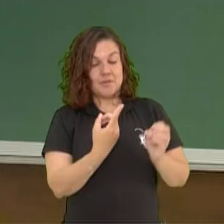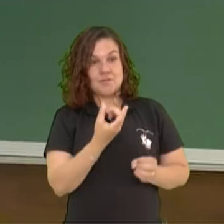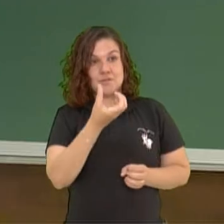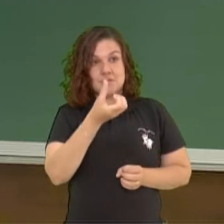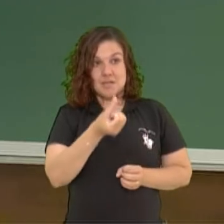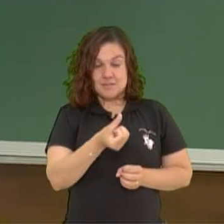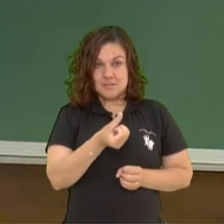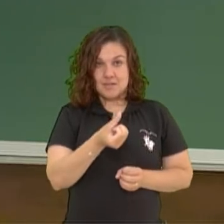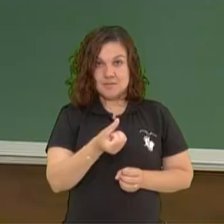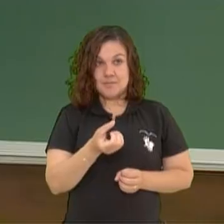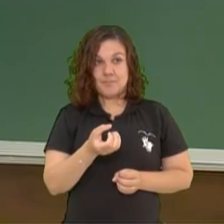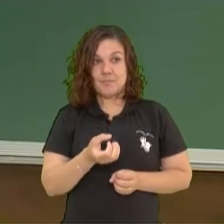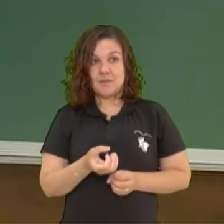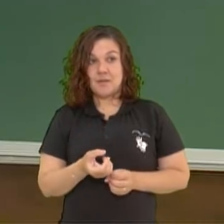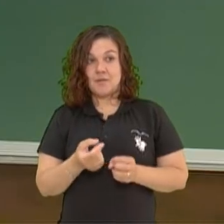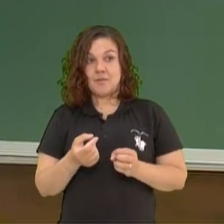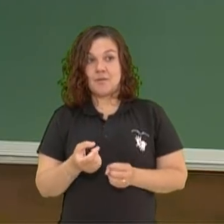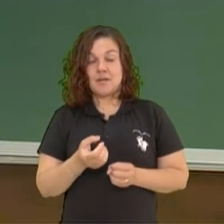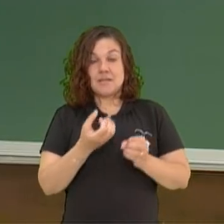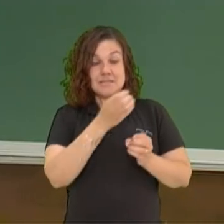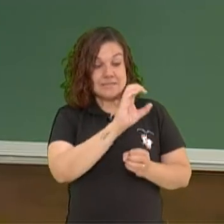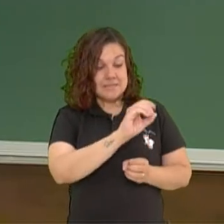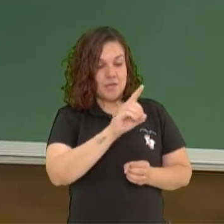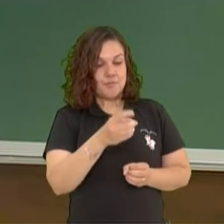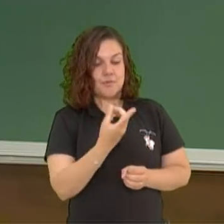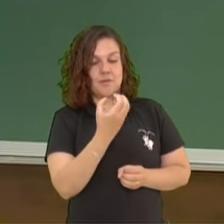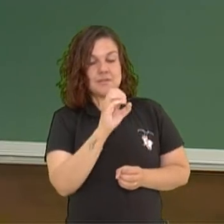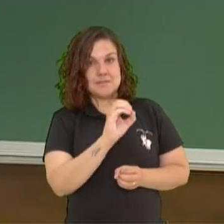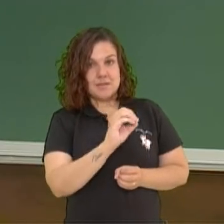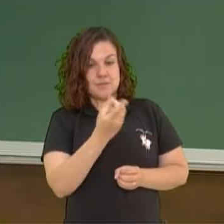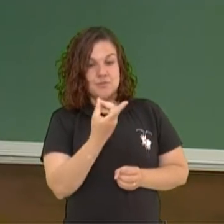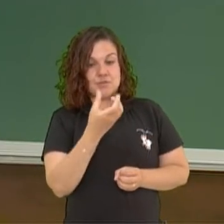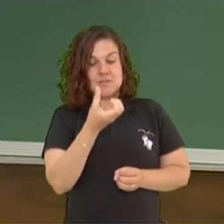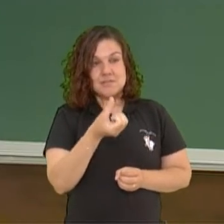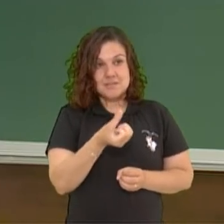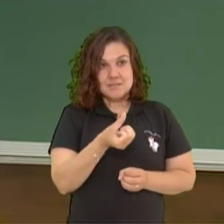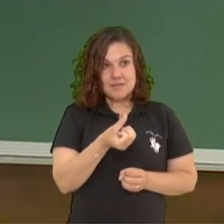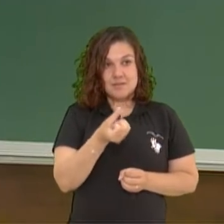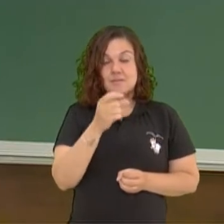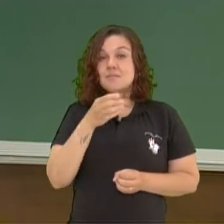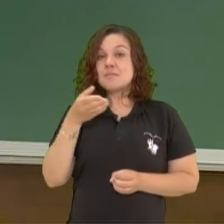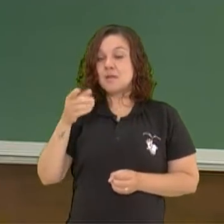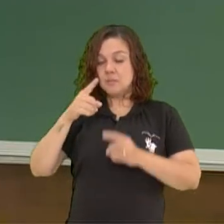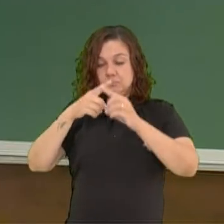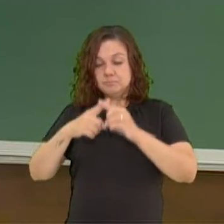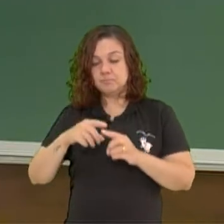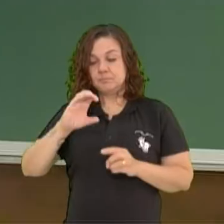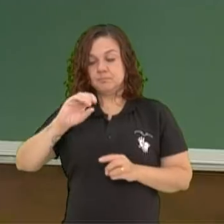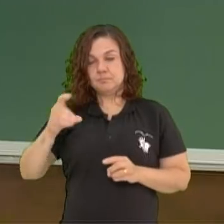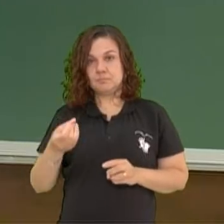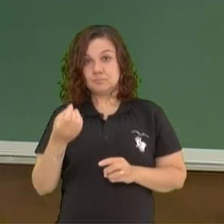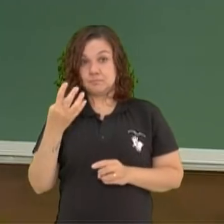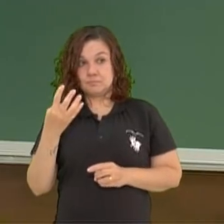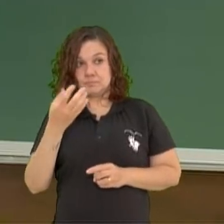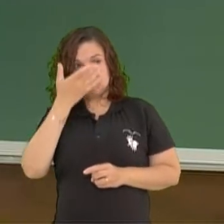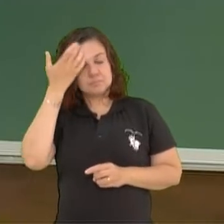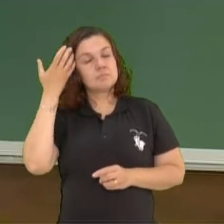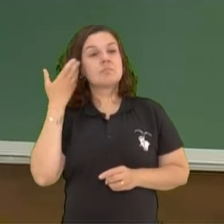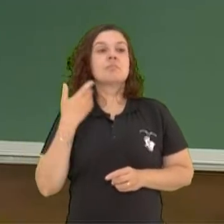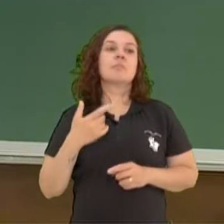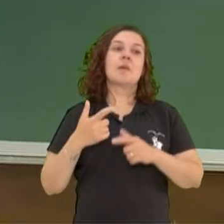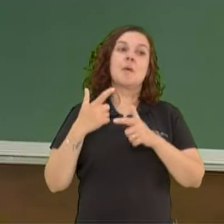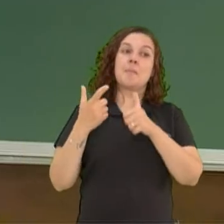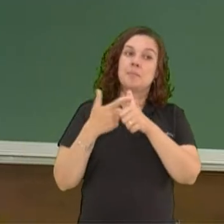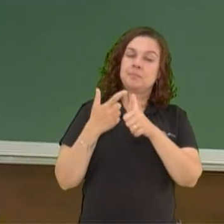0,16. E 0,4? 0,16 vezes 0,4 é, né? Quanto? Então, primeiro a professora fez